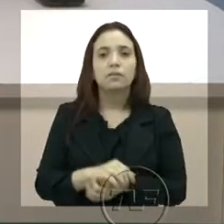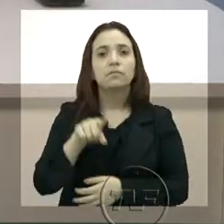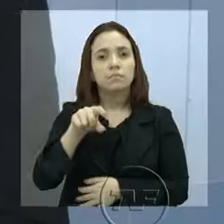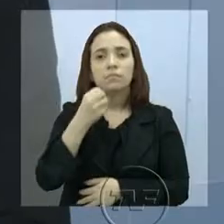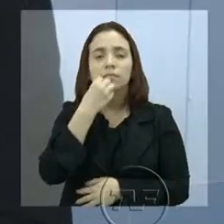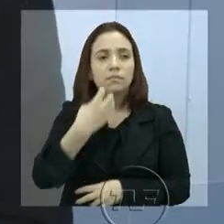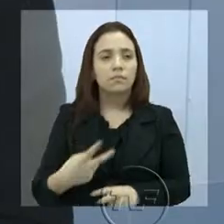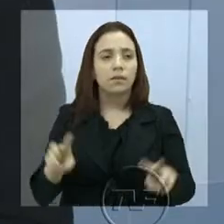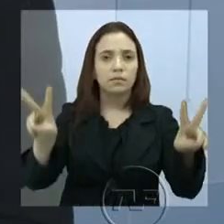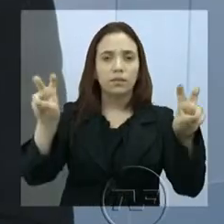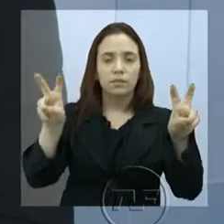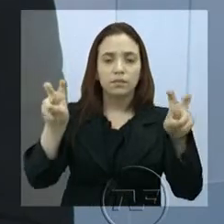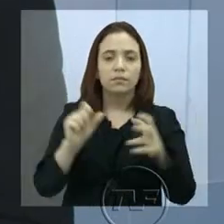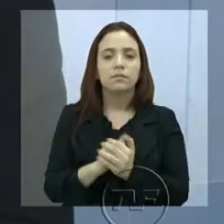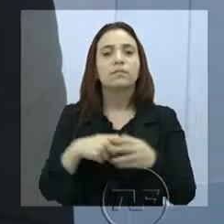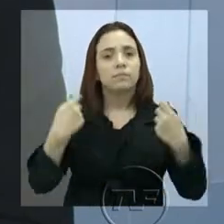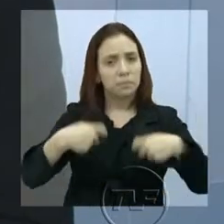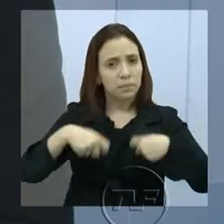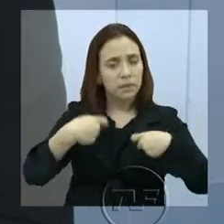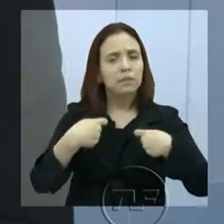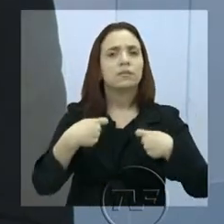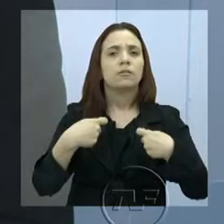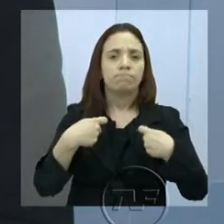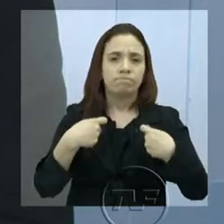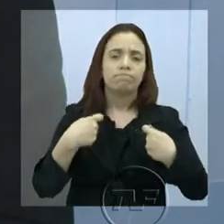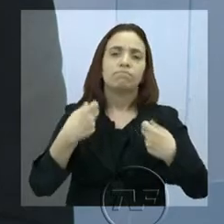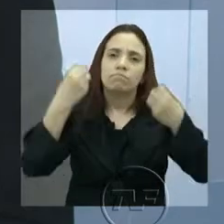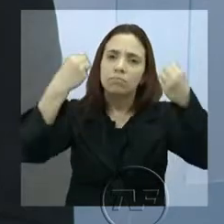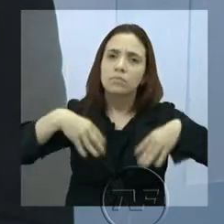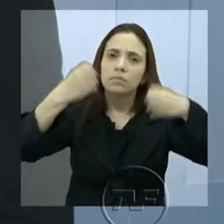questão. Agora, é muito importante que haja,